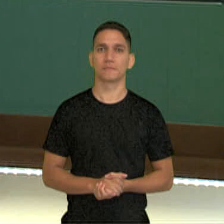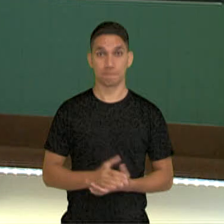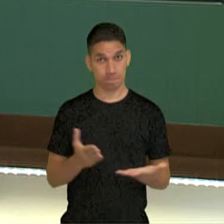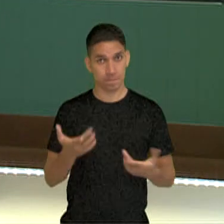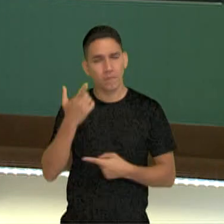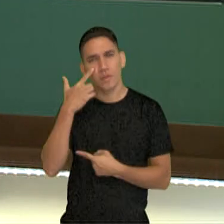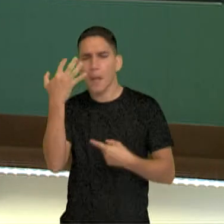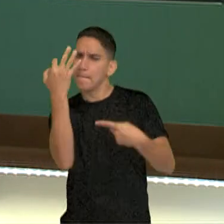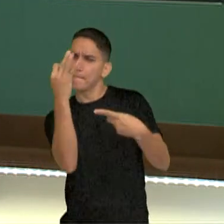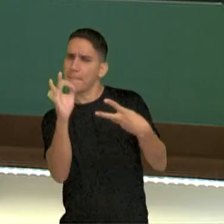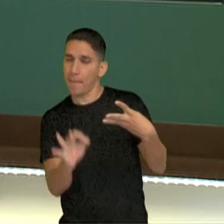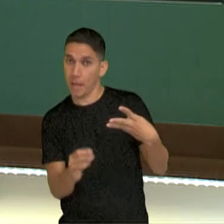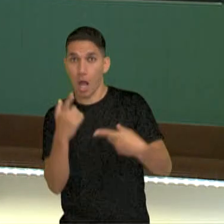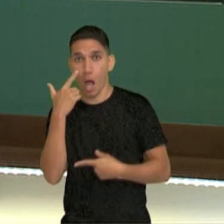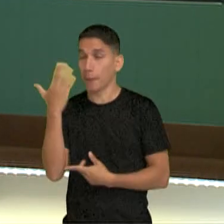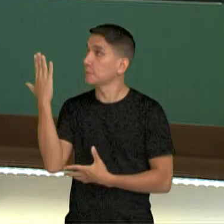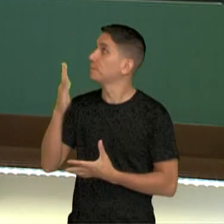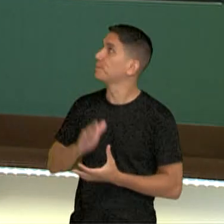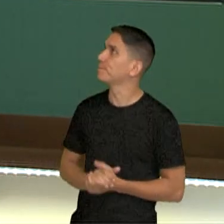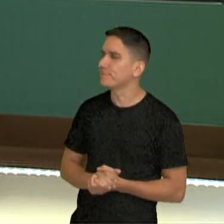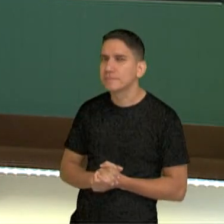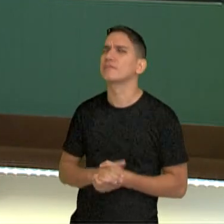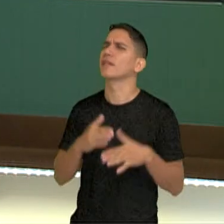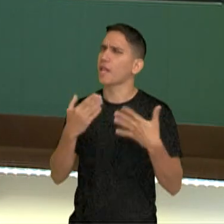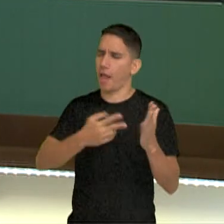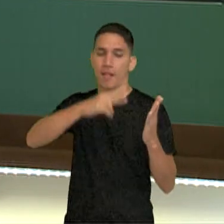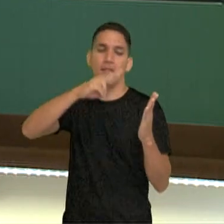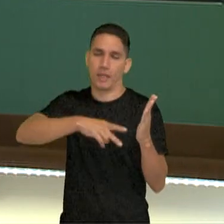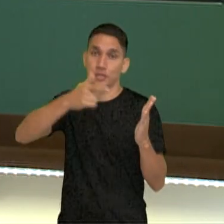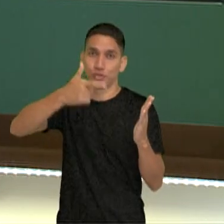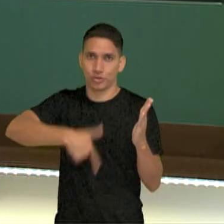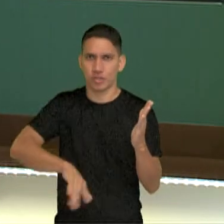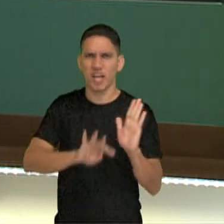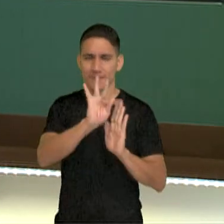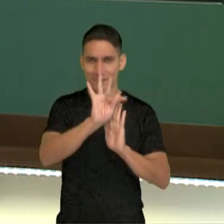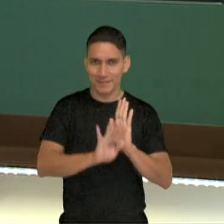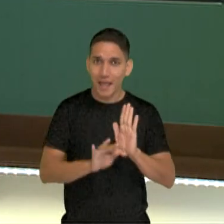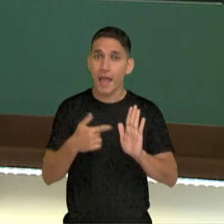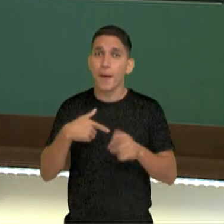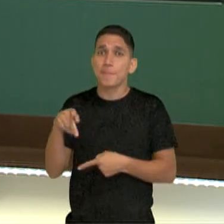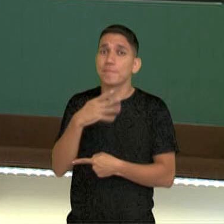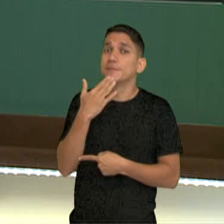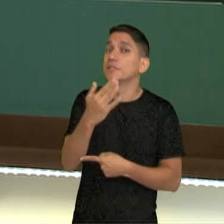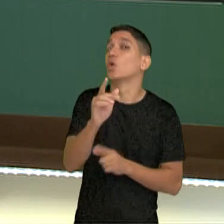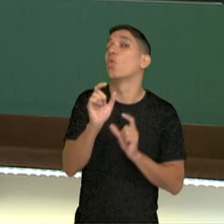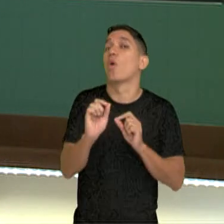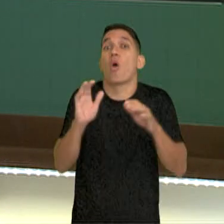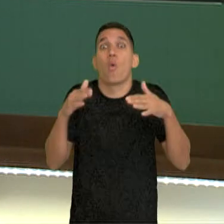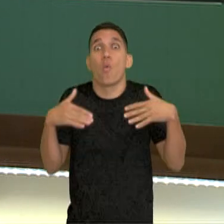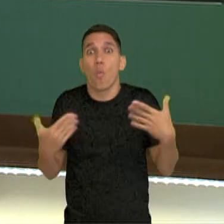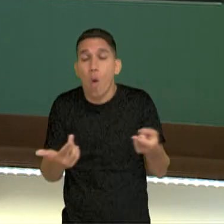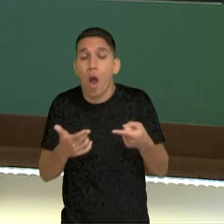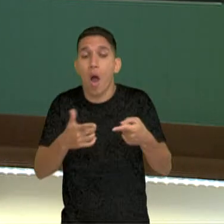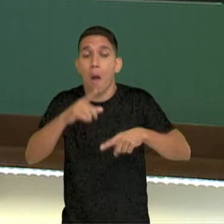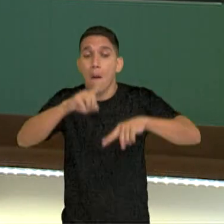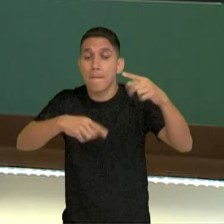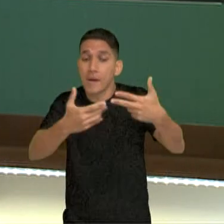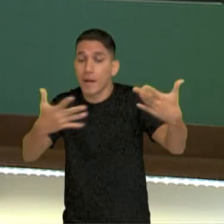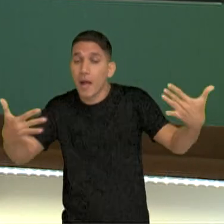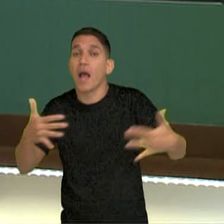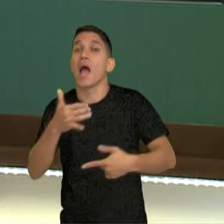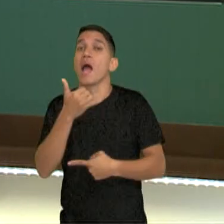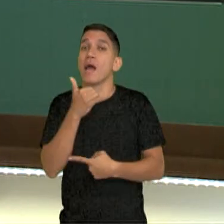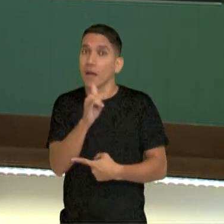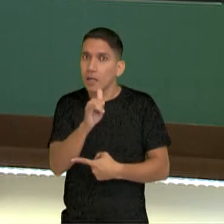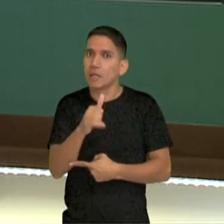Vamos conferir as questões? Então, você releu o texto e a teacher queria saber quais aparelhos eletrônicos são